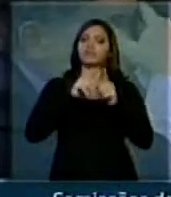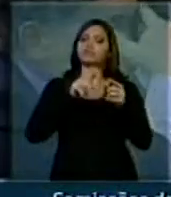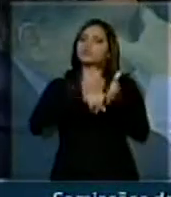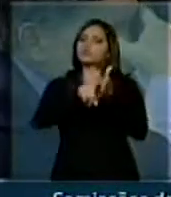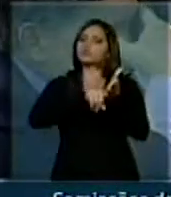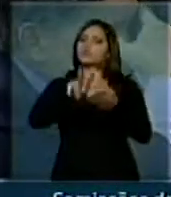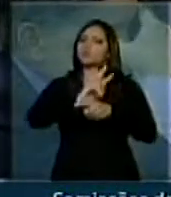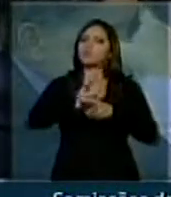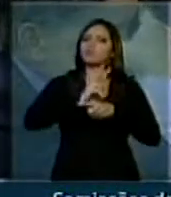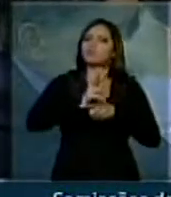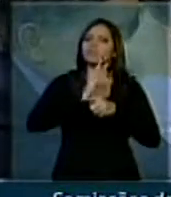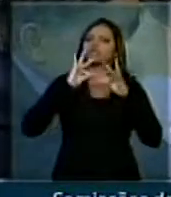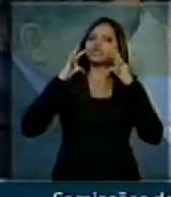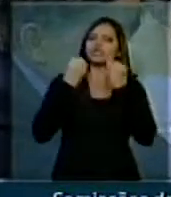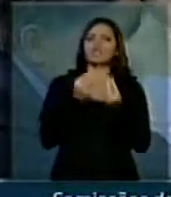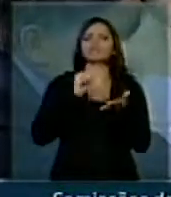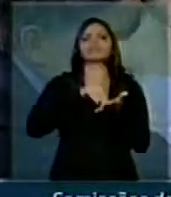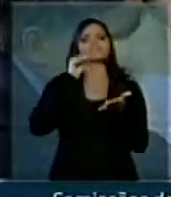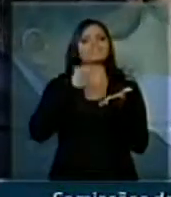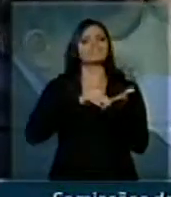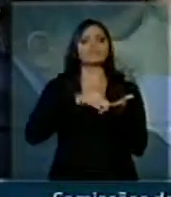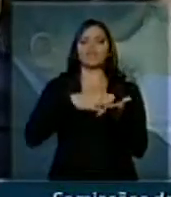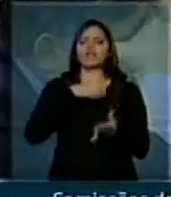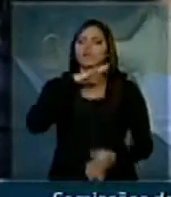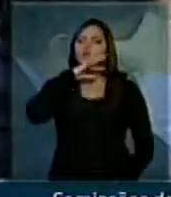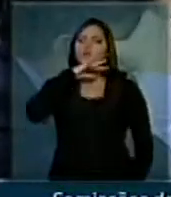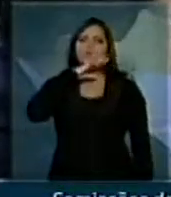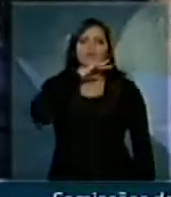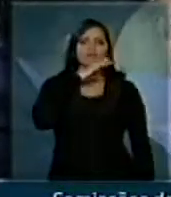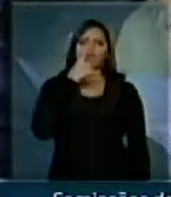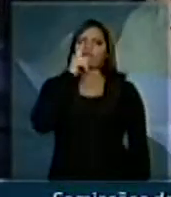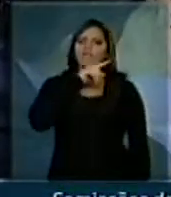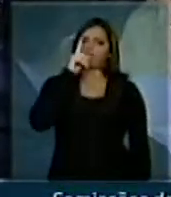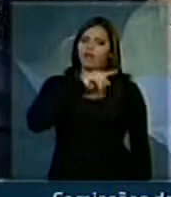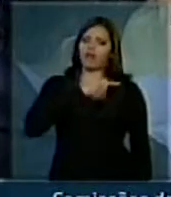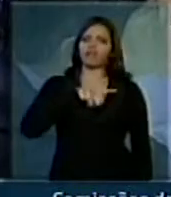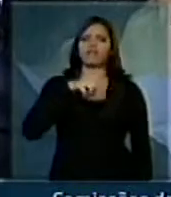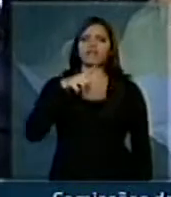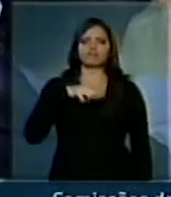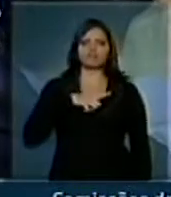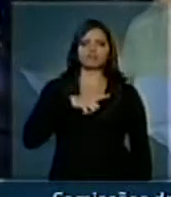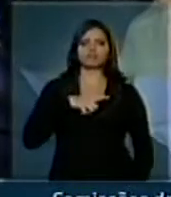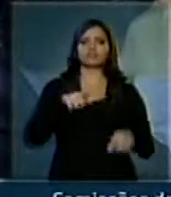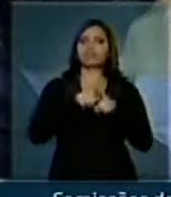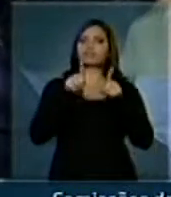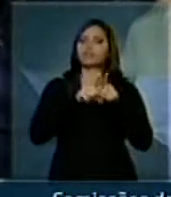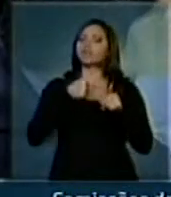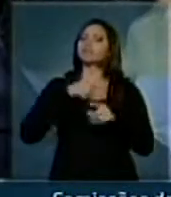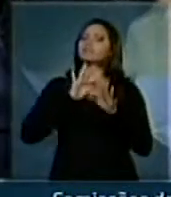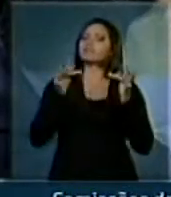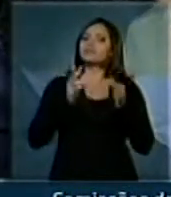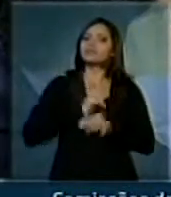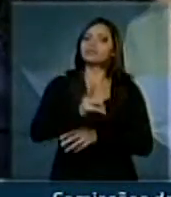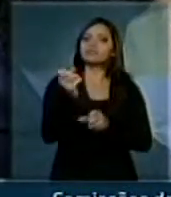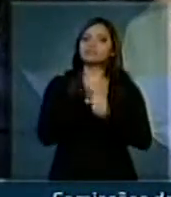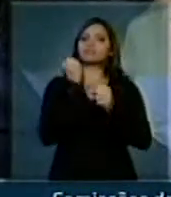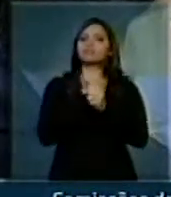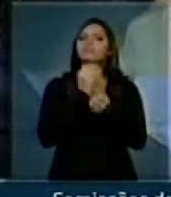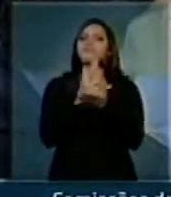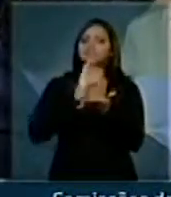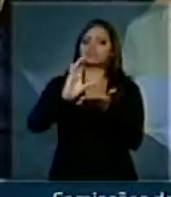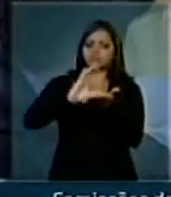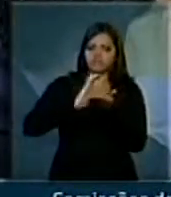supervisão completamente deficiente. Ou seja, a simples continuidade da obra, mesmo com retenção